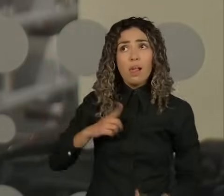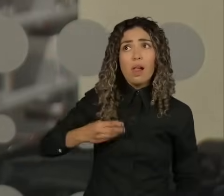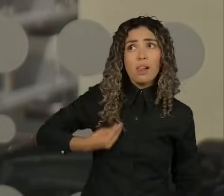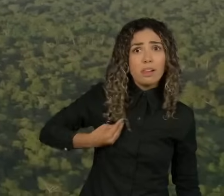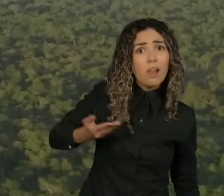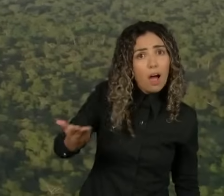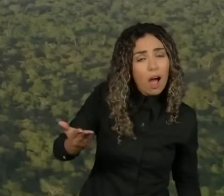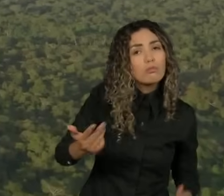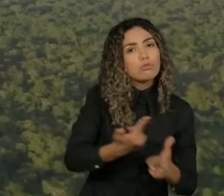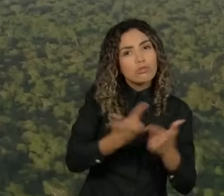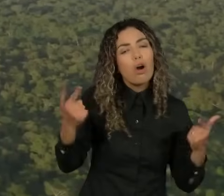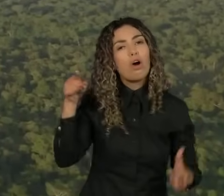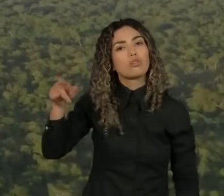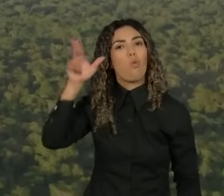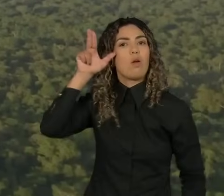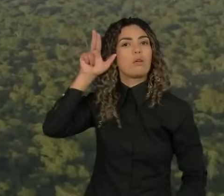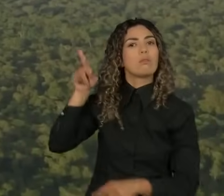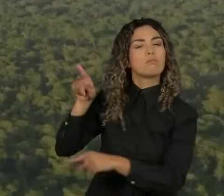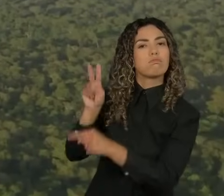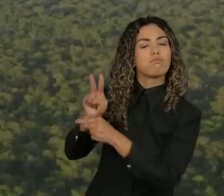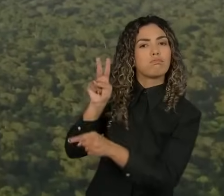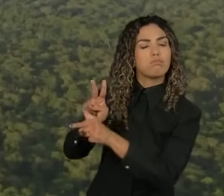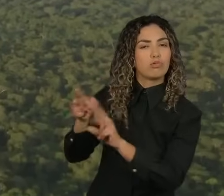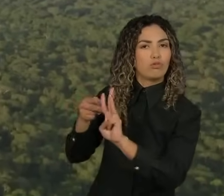graças ao povo Guarani.